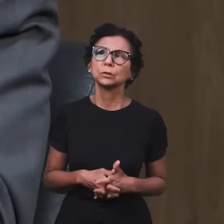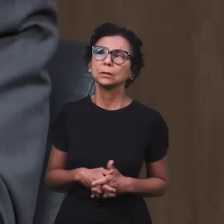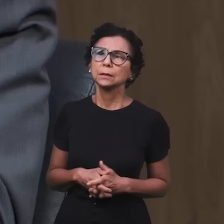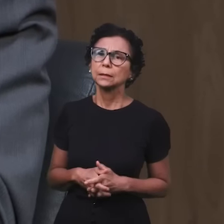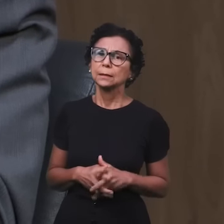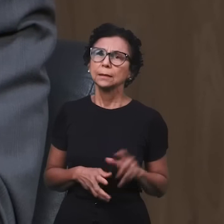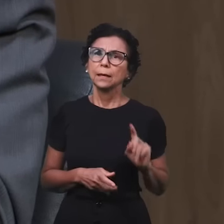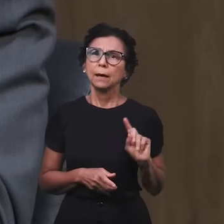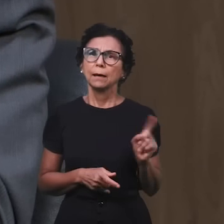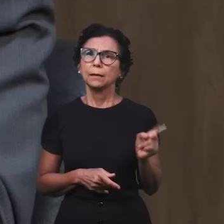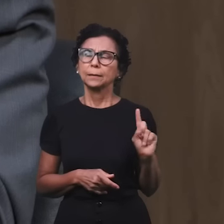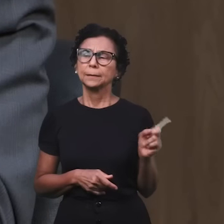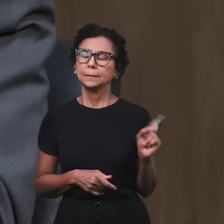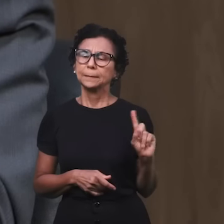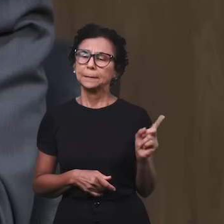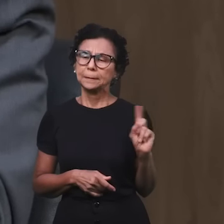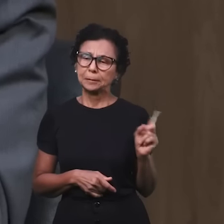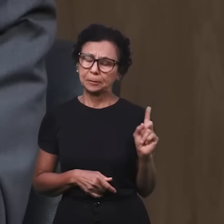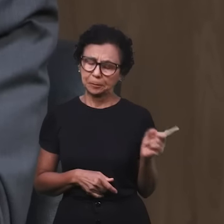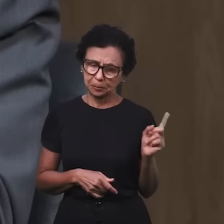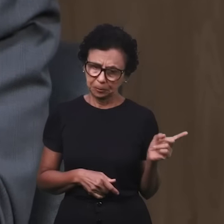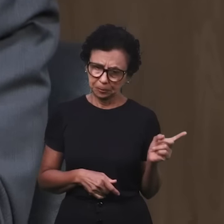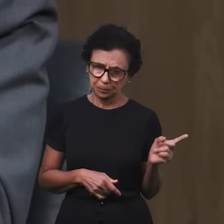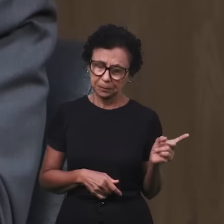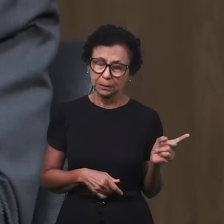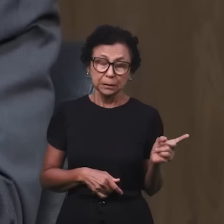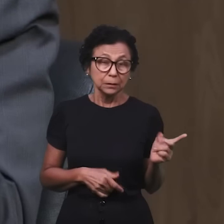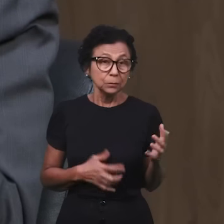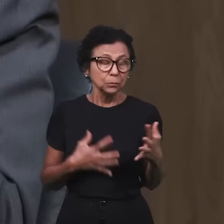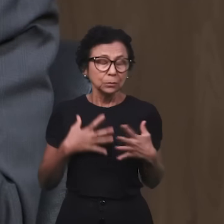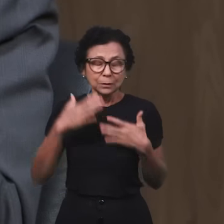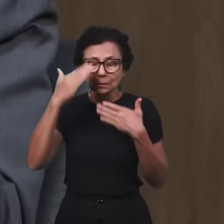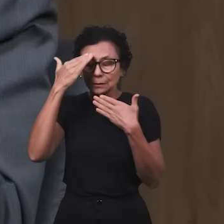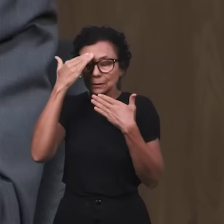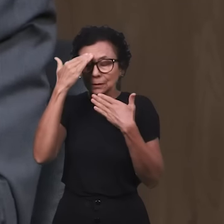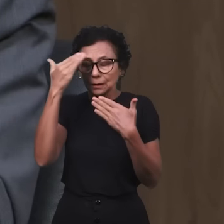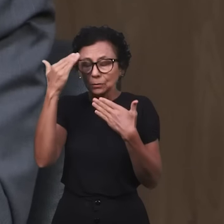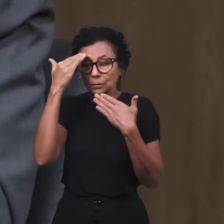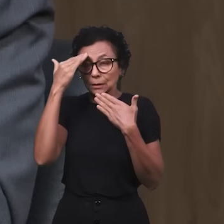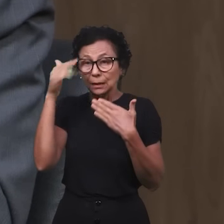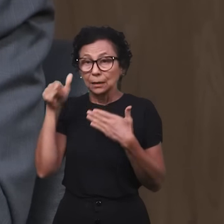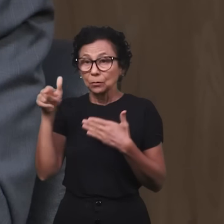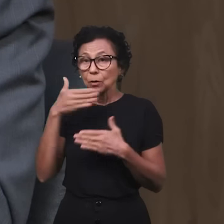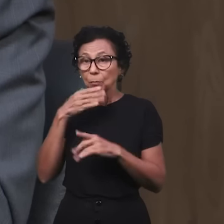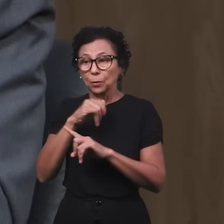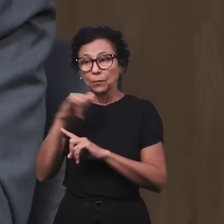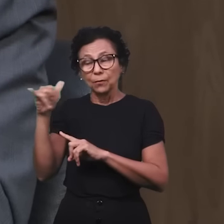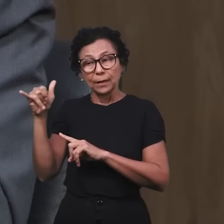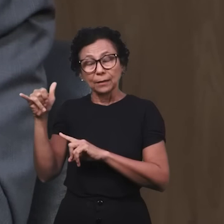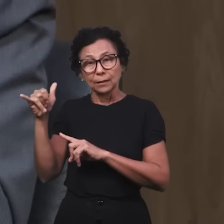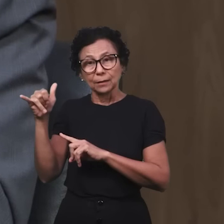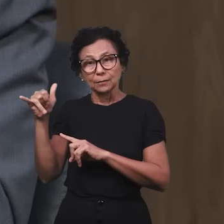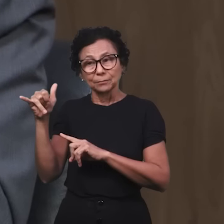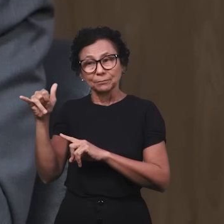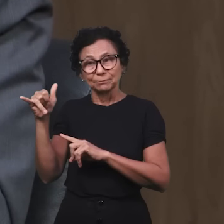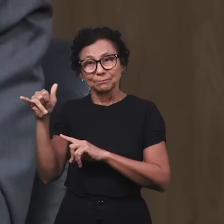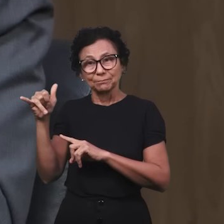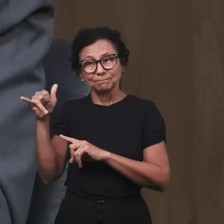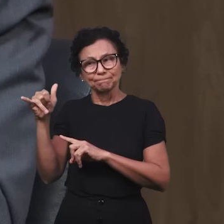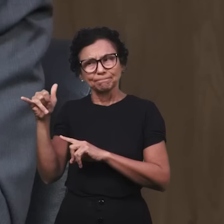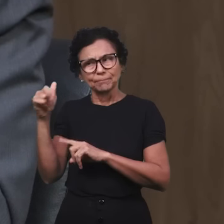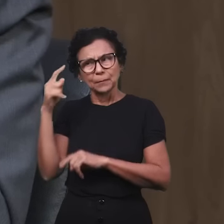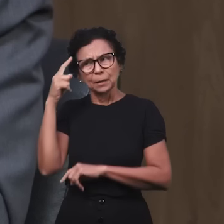racionalmente, ele fica profundamente grato ao profeta. Então, e ele